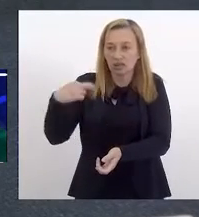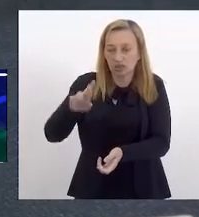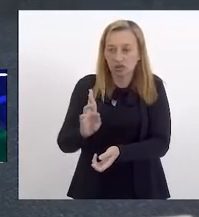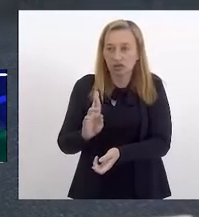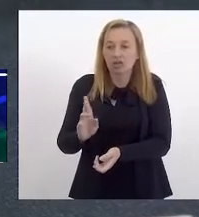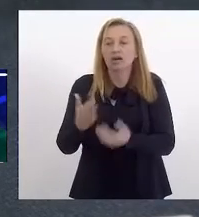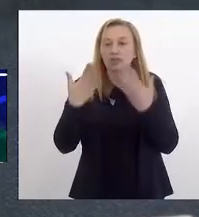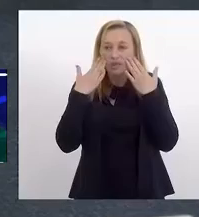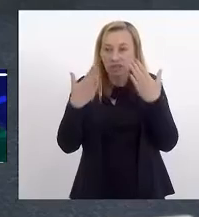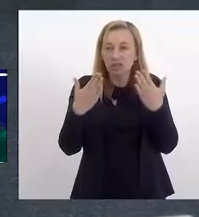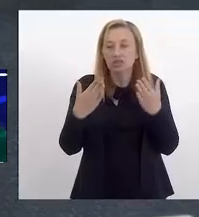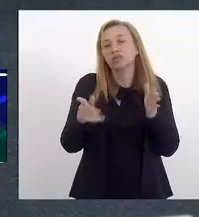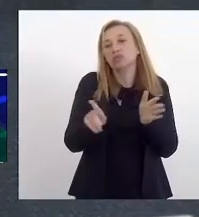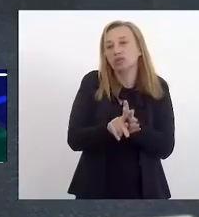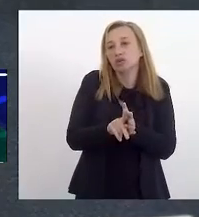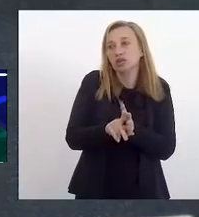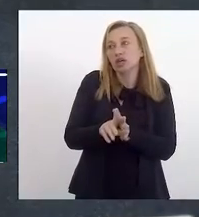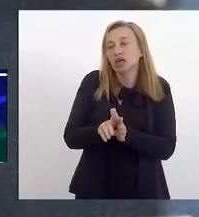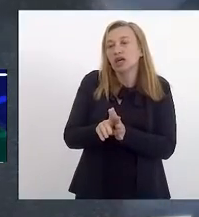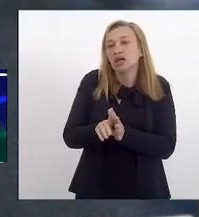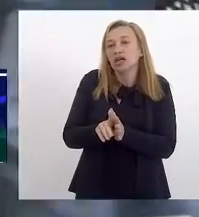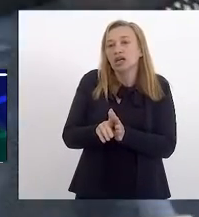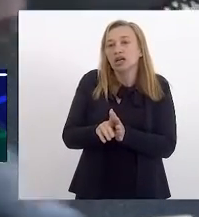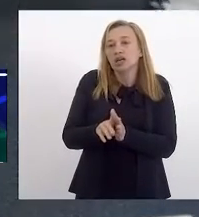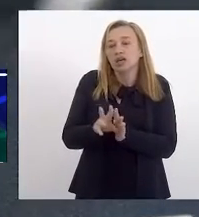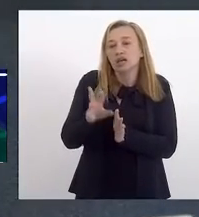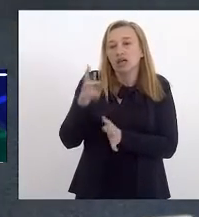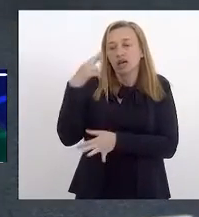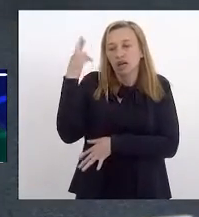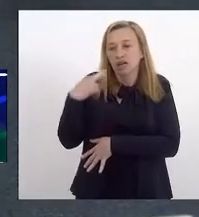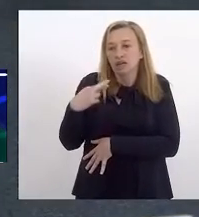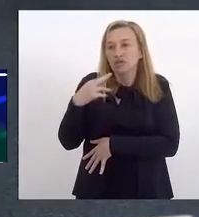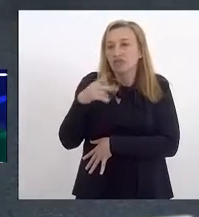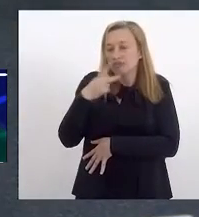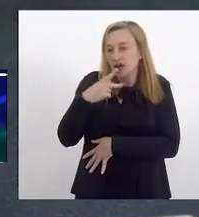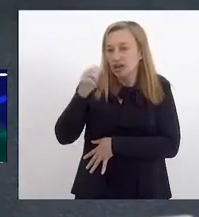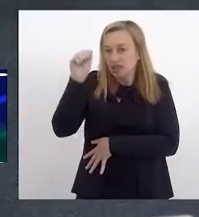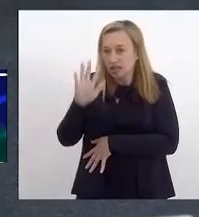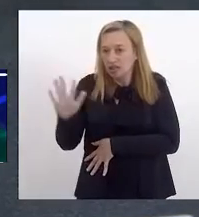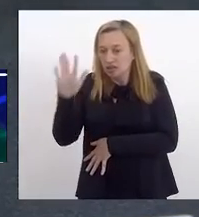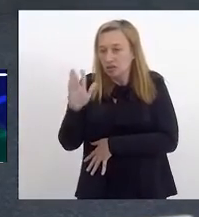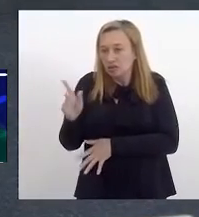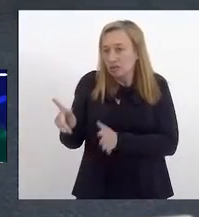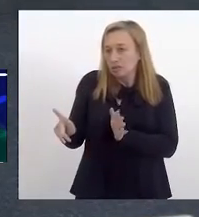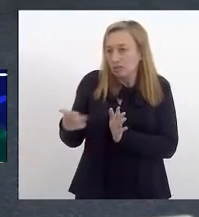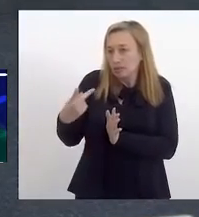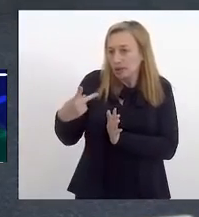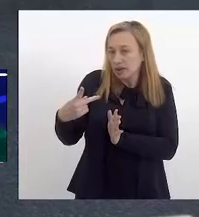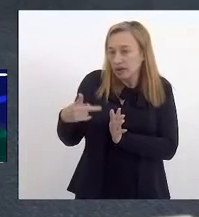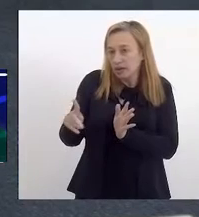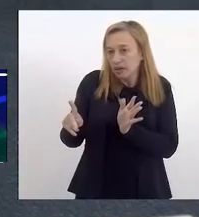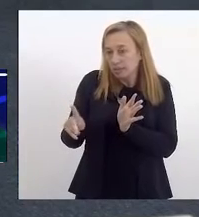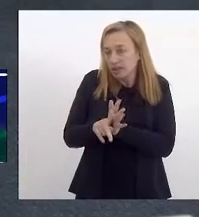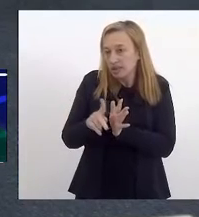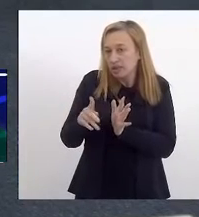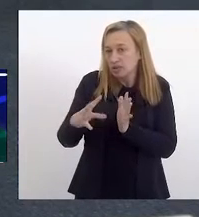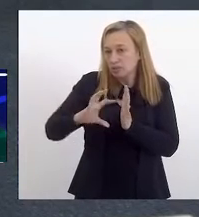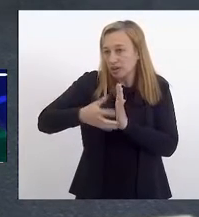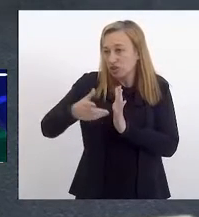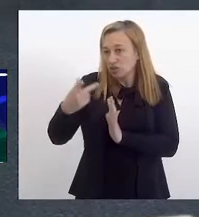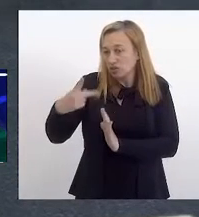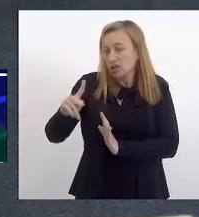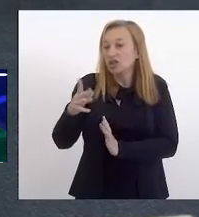projeto. De toda sorte, ela diz que é uma demanda nacional, vindo do partido do PSOL, mas eu queria